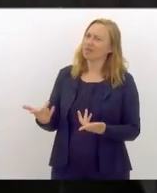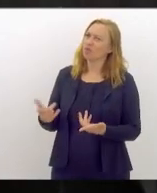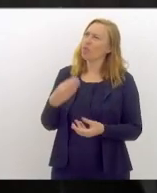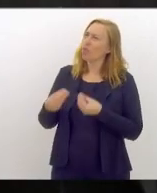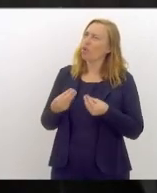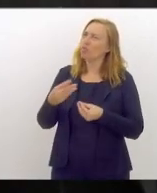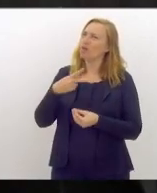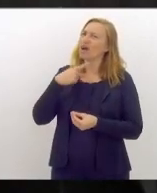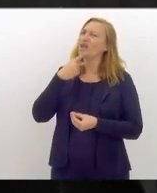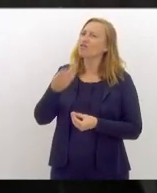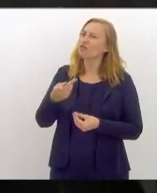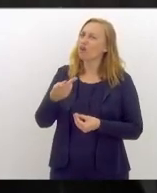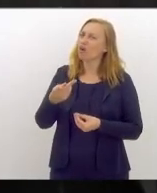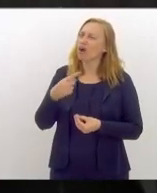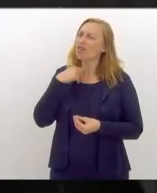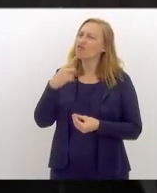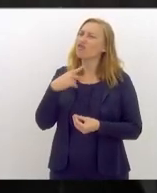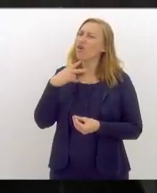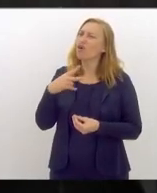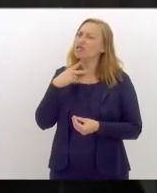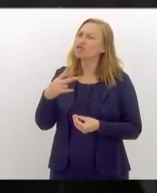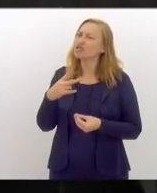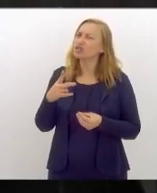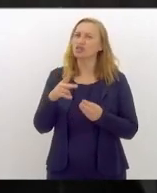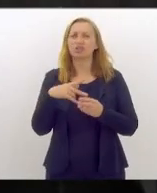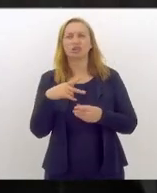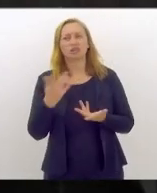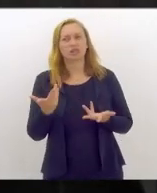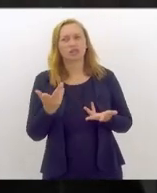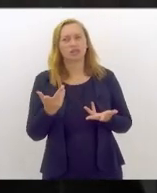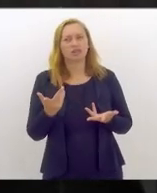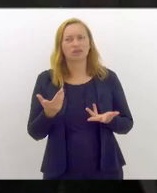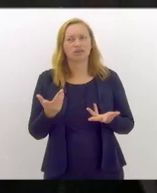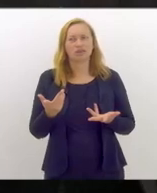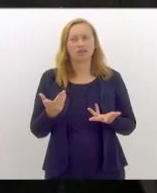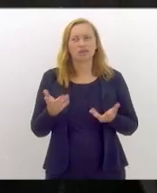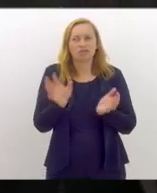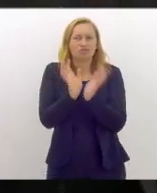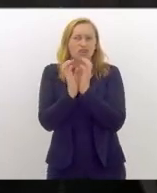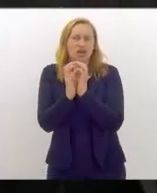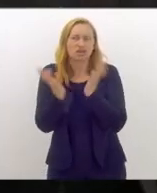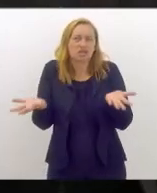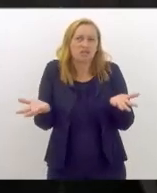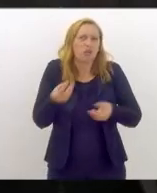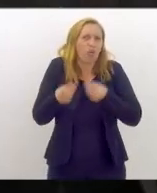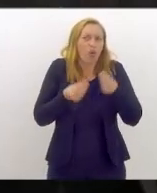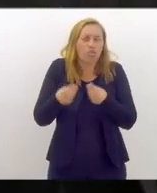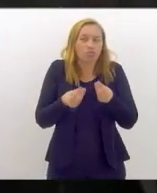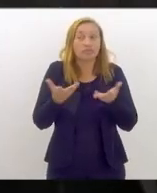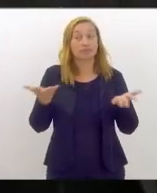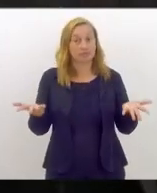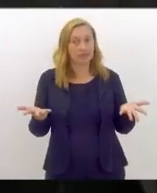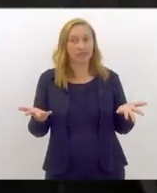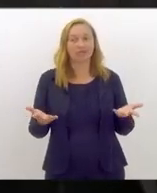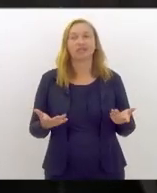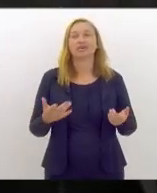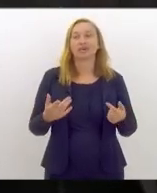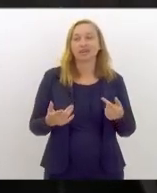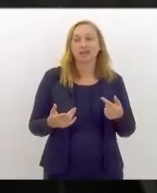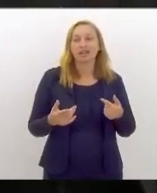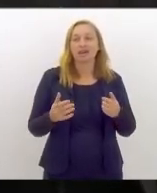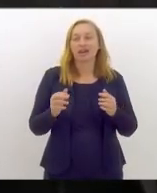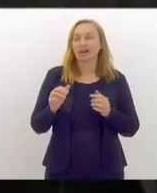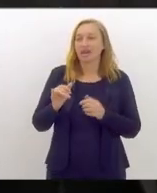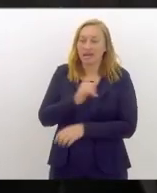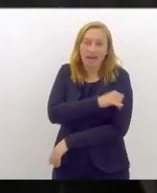é meio carioca né porque com esse sotaque você daqui uns Carioca como né Beleza então ficava nesse dilema falava